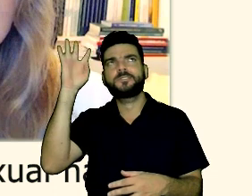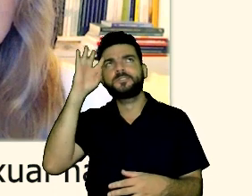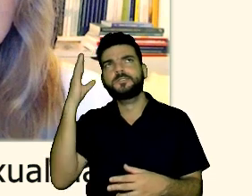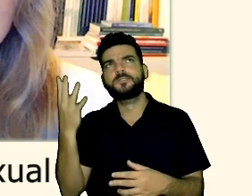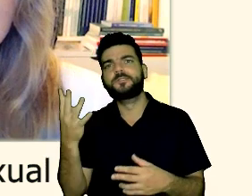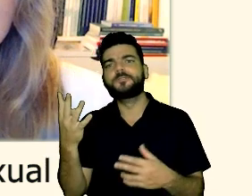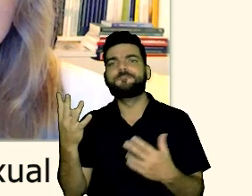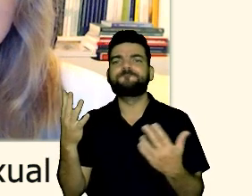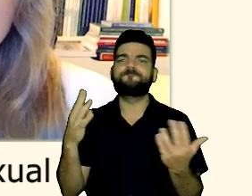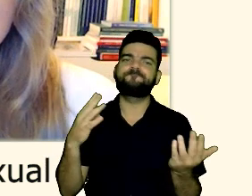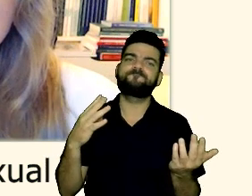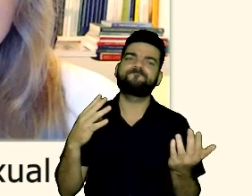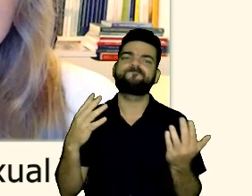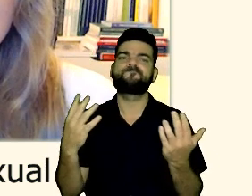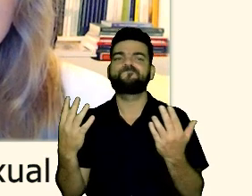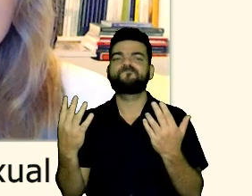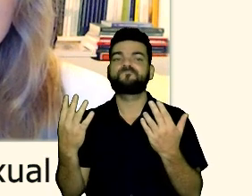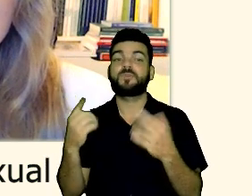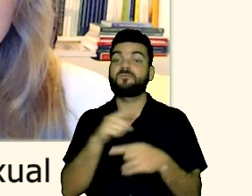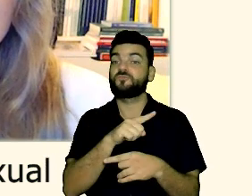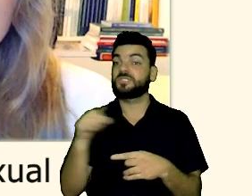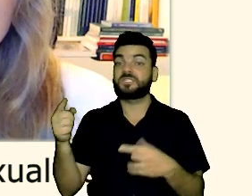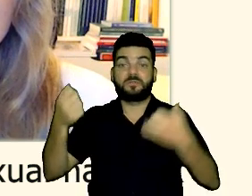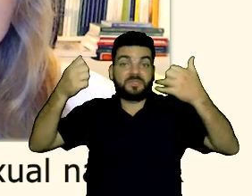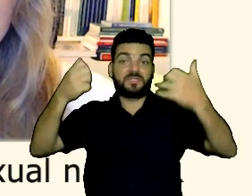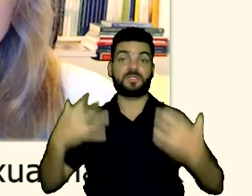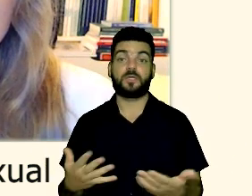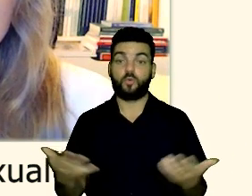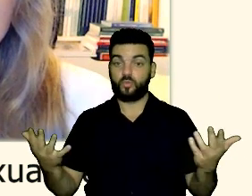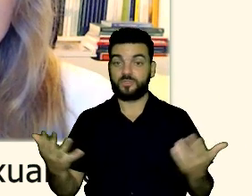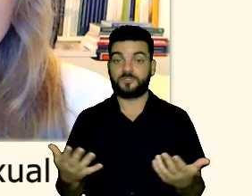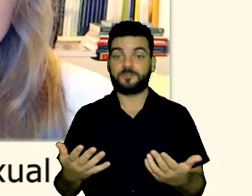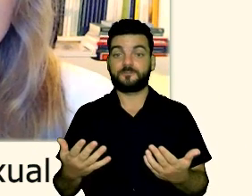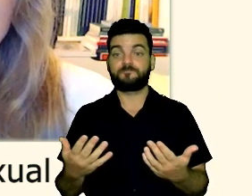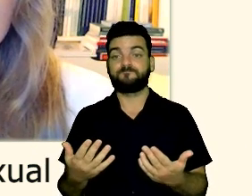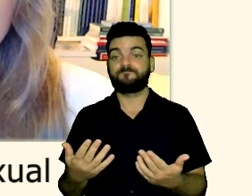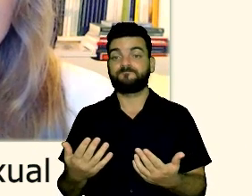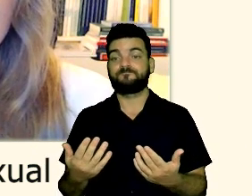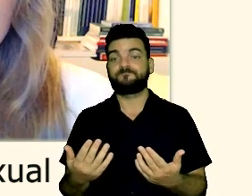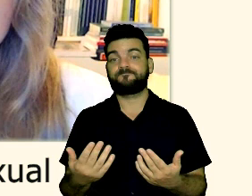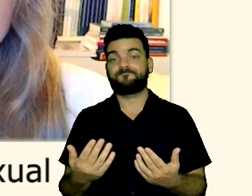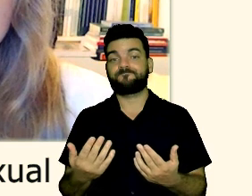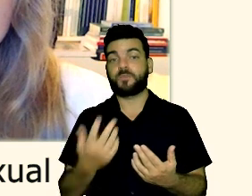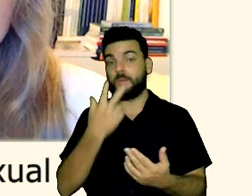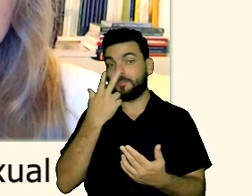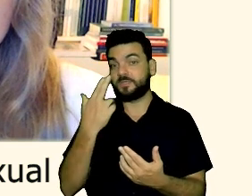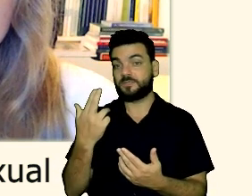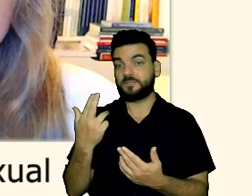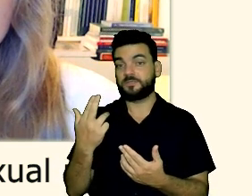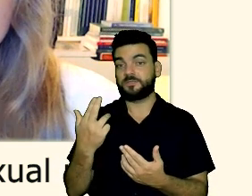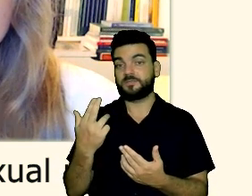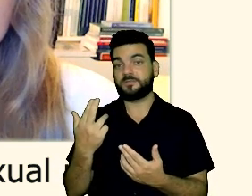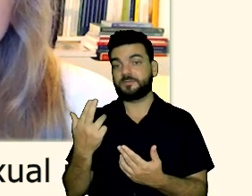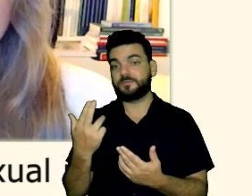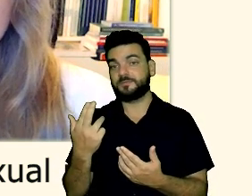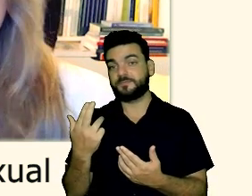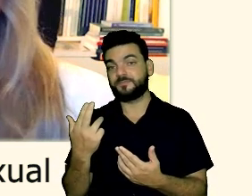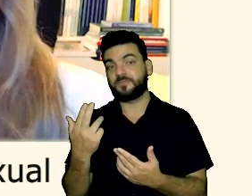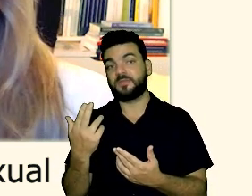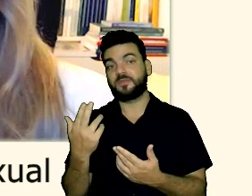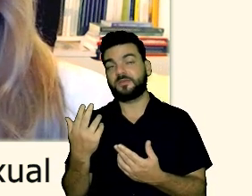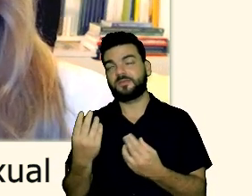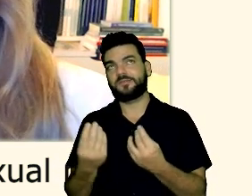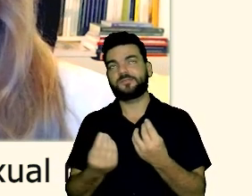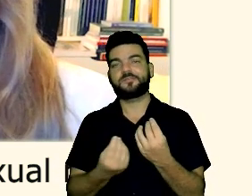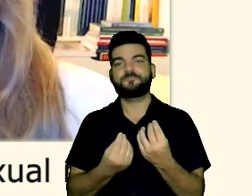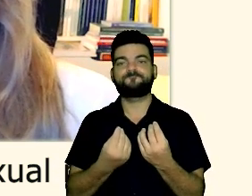hoje, é que o nascedouro, na verdade, no mais das vezes, dessas condutas que acabam por